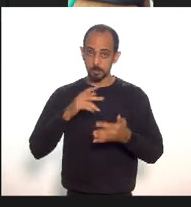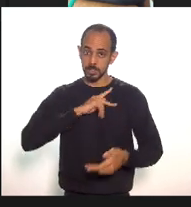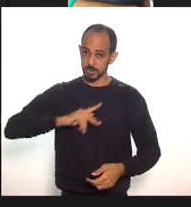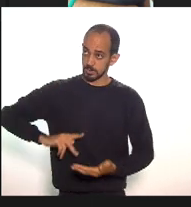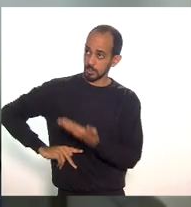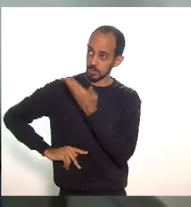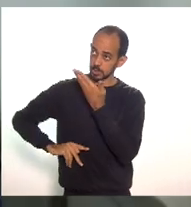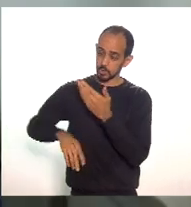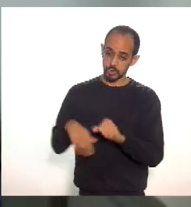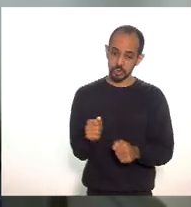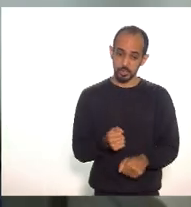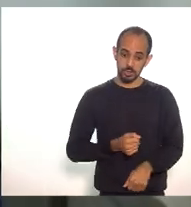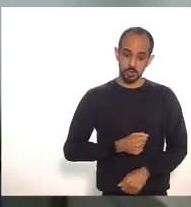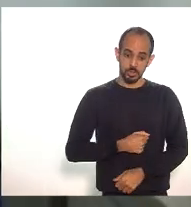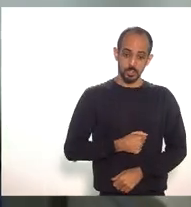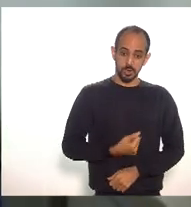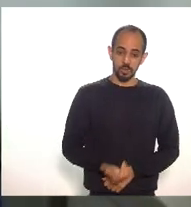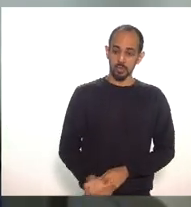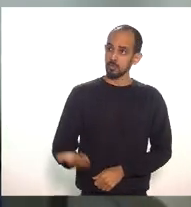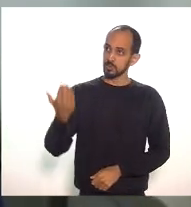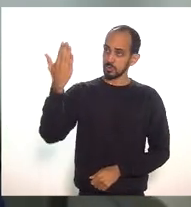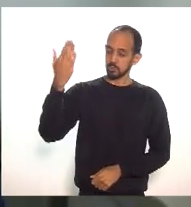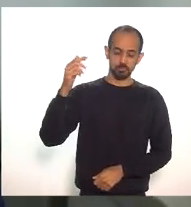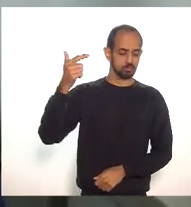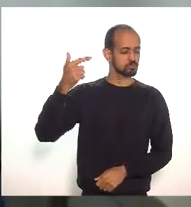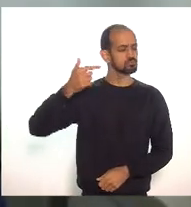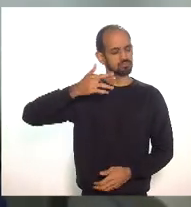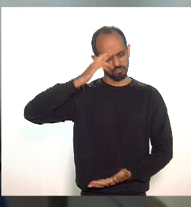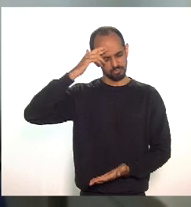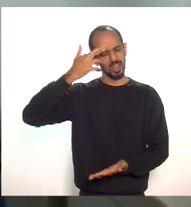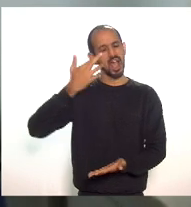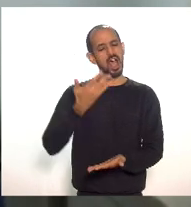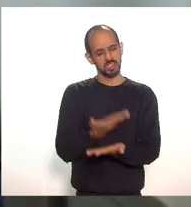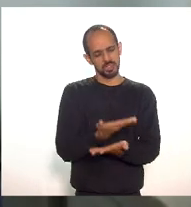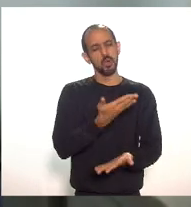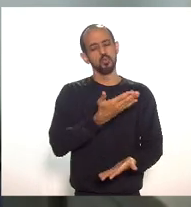e não deixa de ter razão